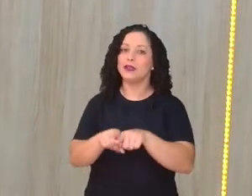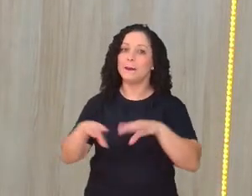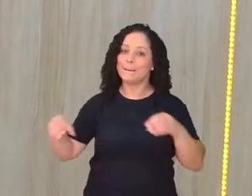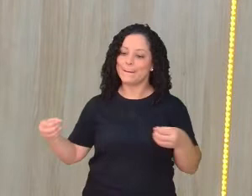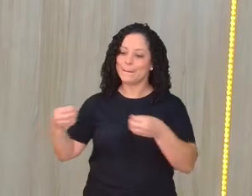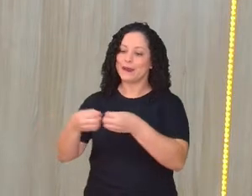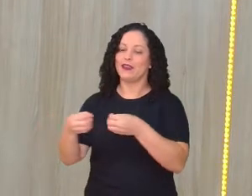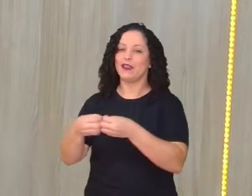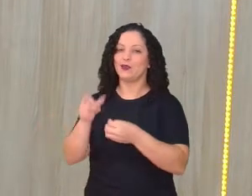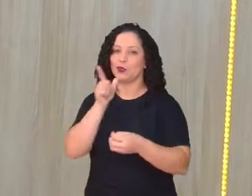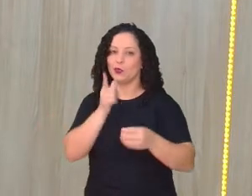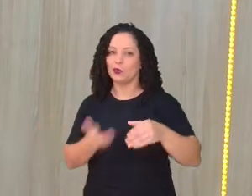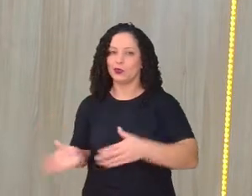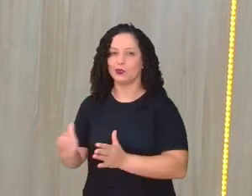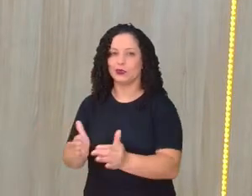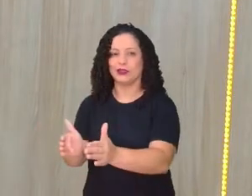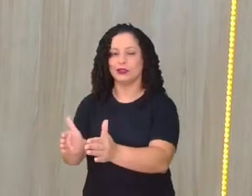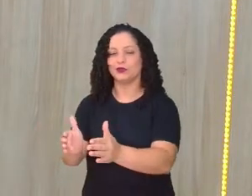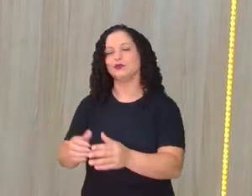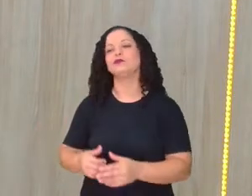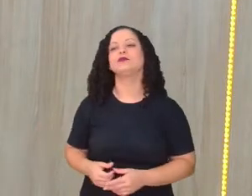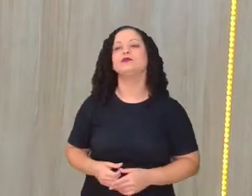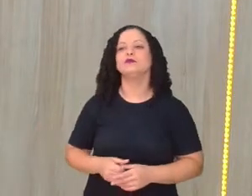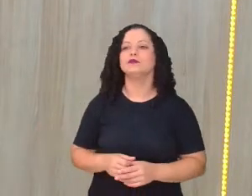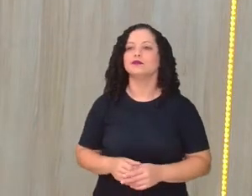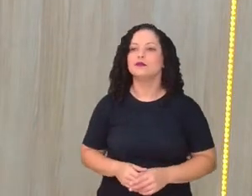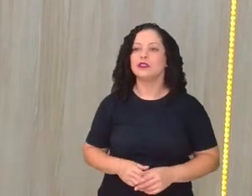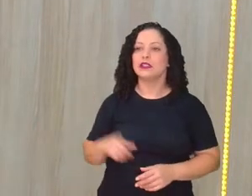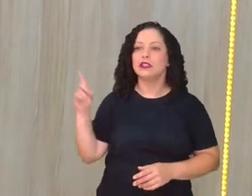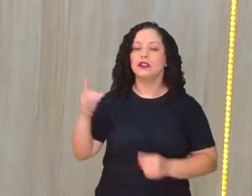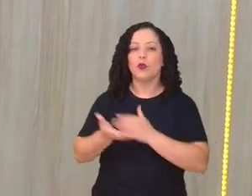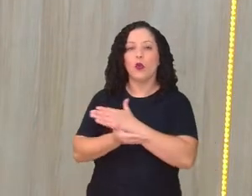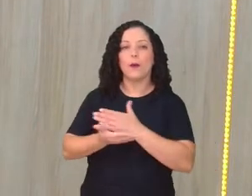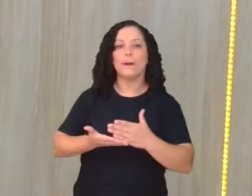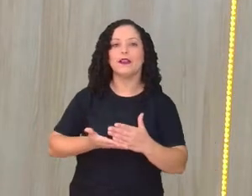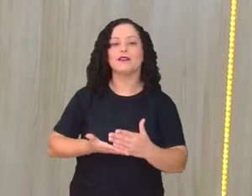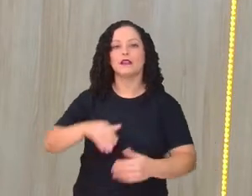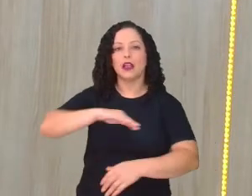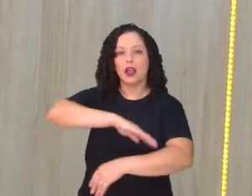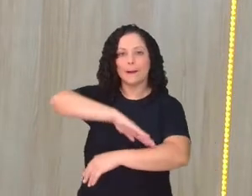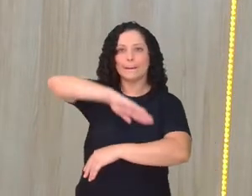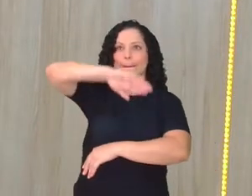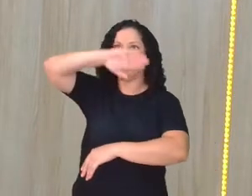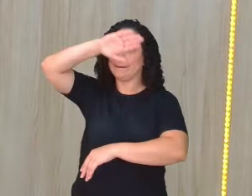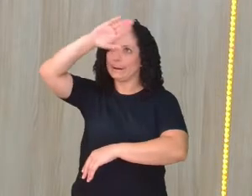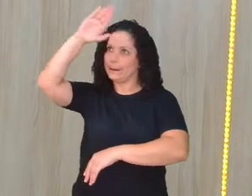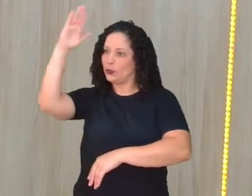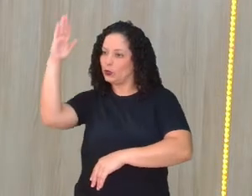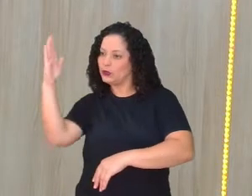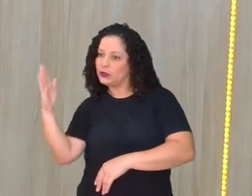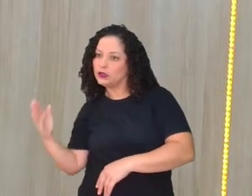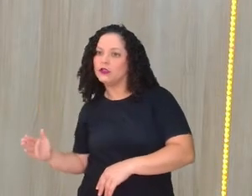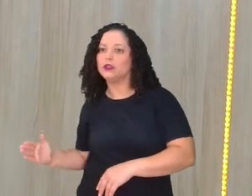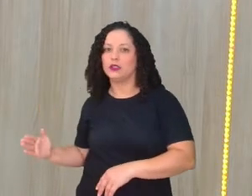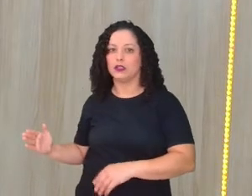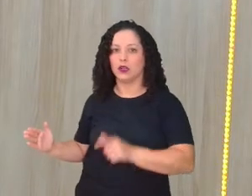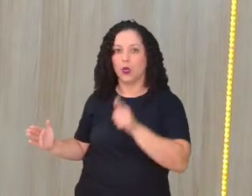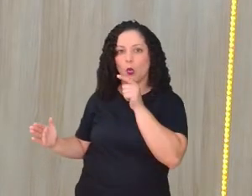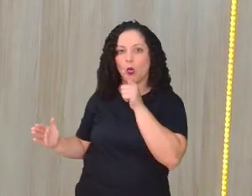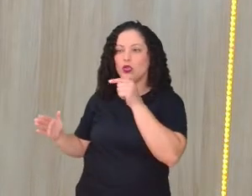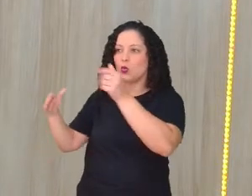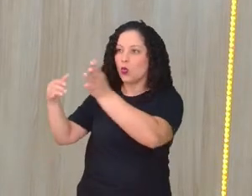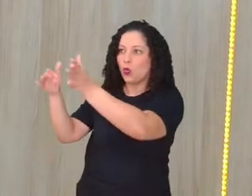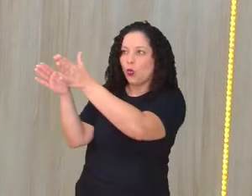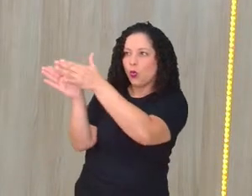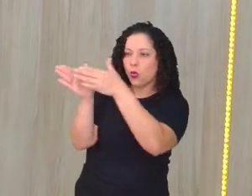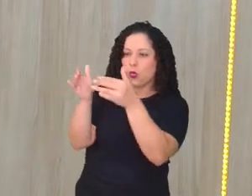Tigre, certo, e o rio Eufrates, que nascem nas montanhas da Armênia, certo, e desaguam aqui,